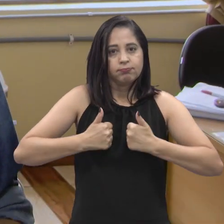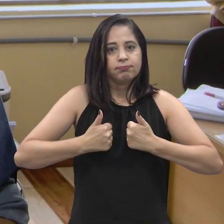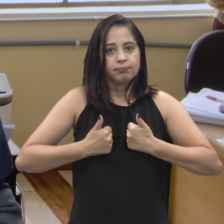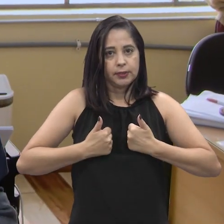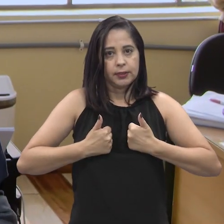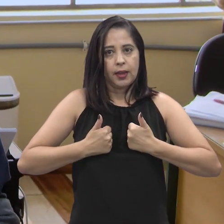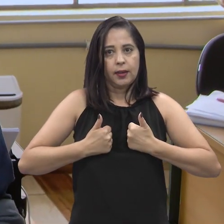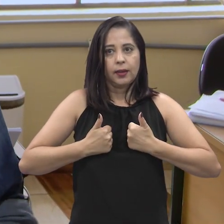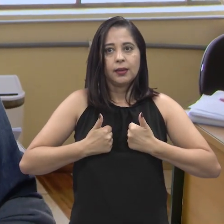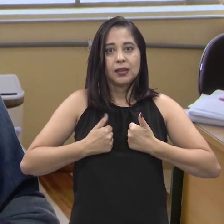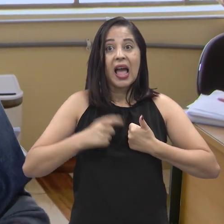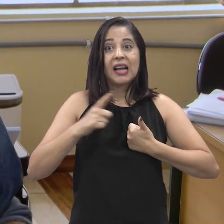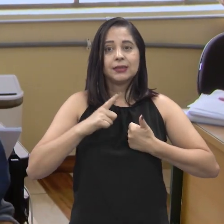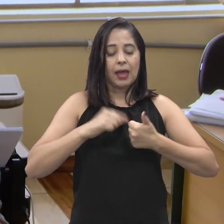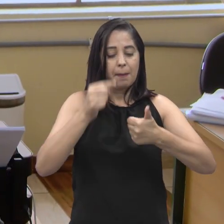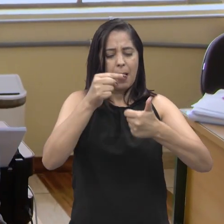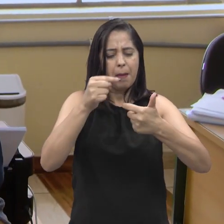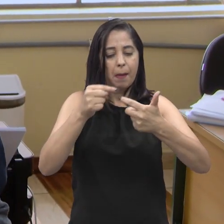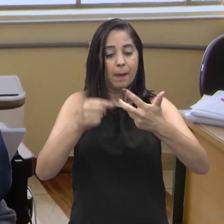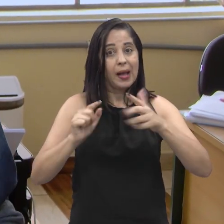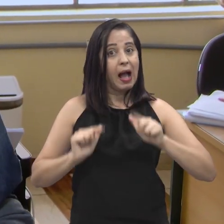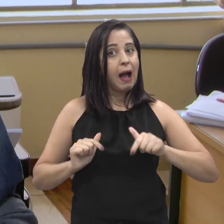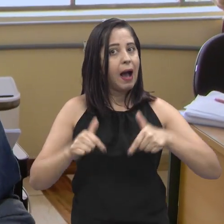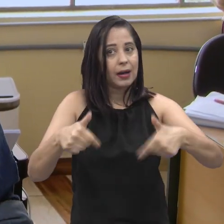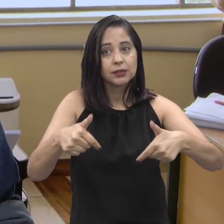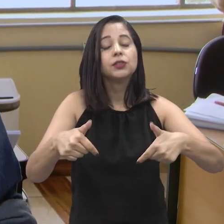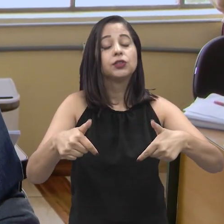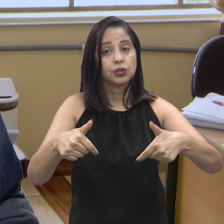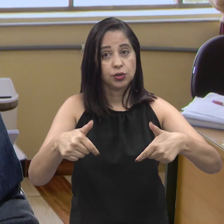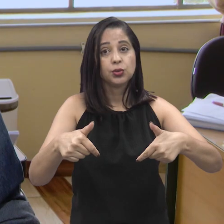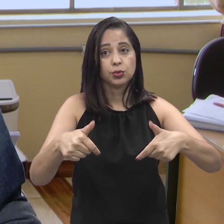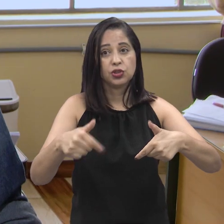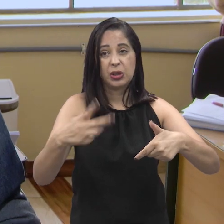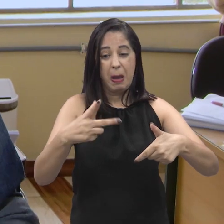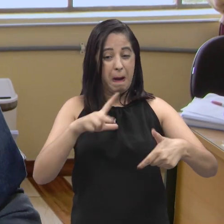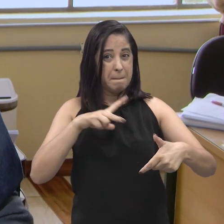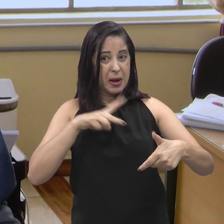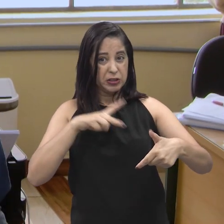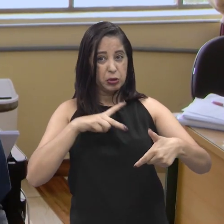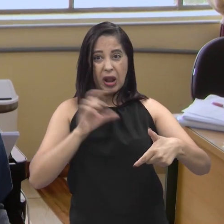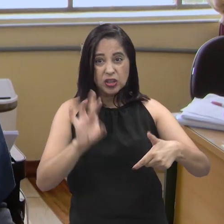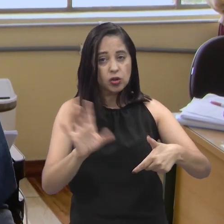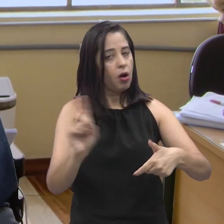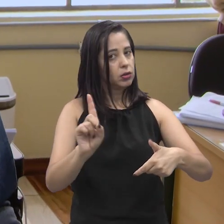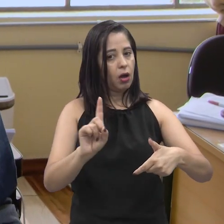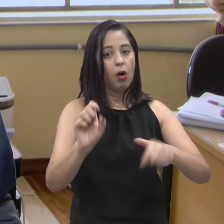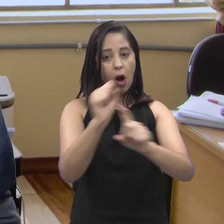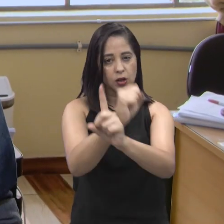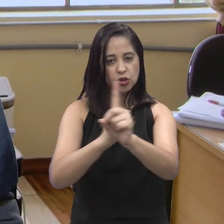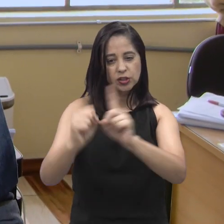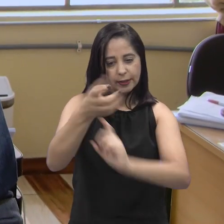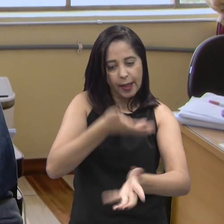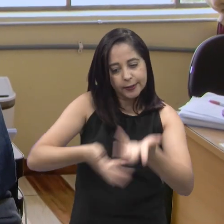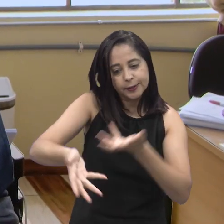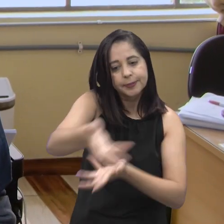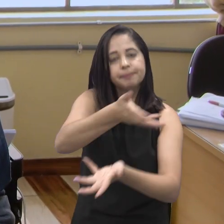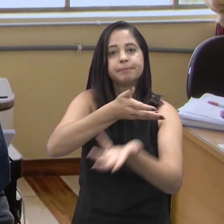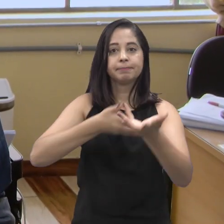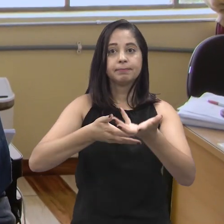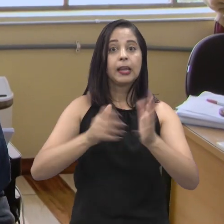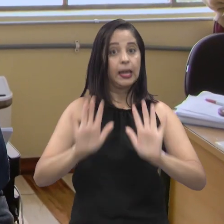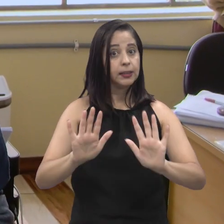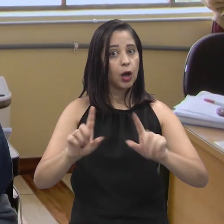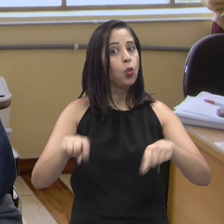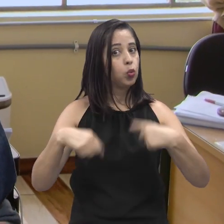é um conjunto de atitudes não apenas individuais, mas também coletivas. Portanto, que possamos refletir sobre